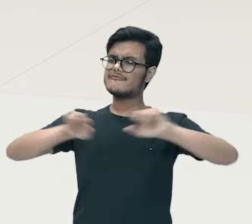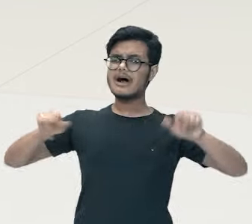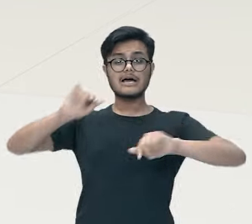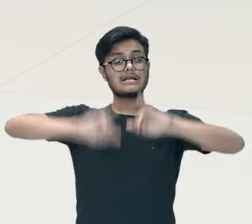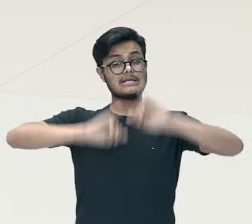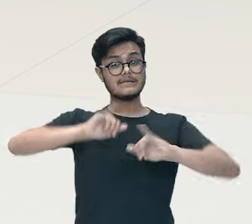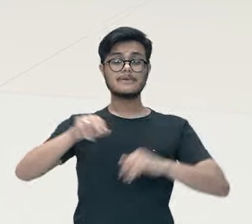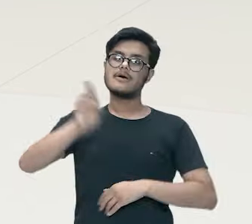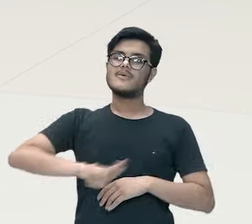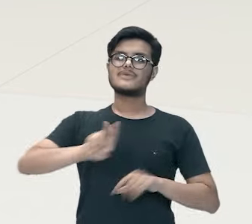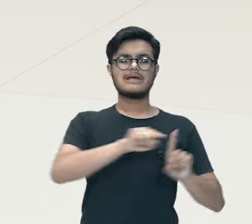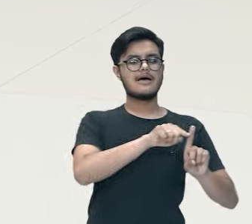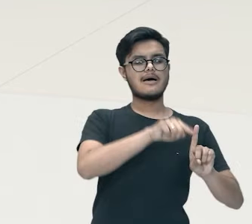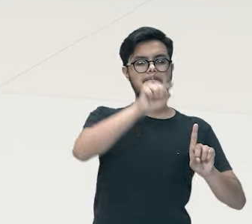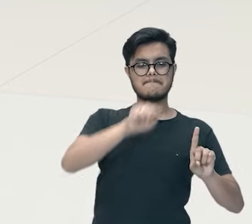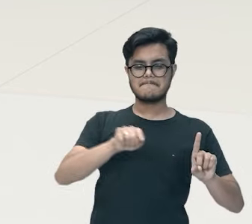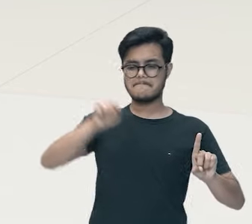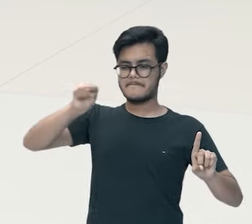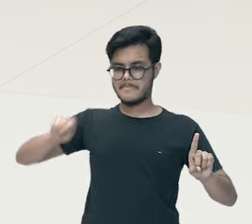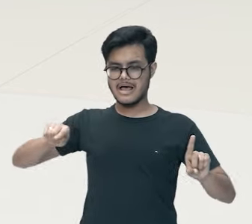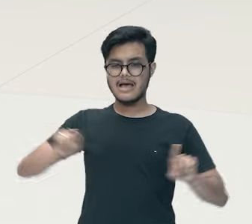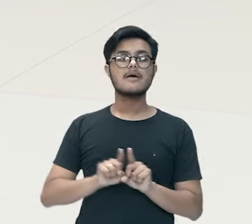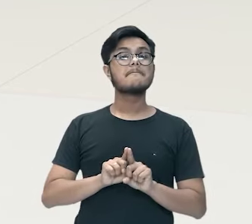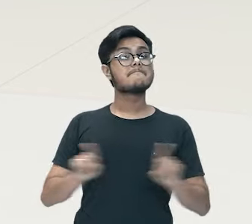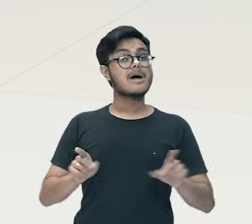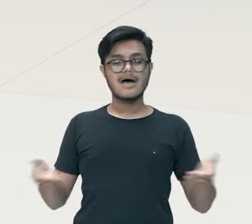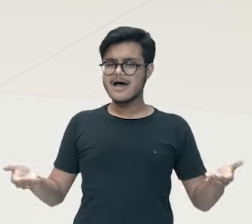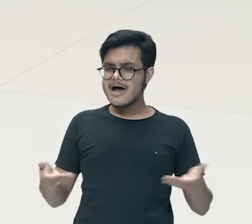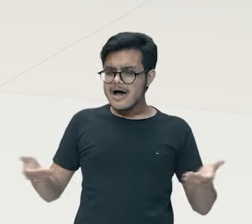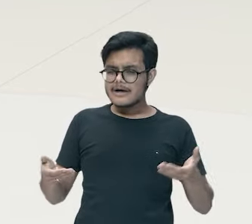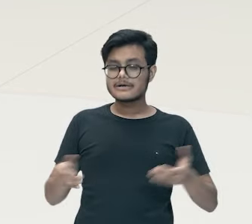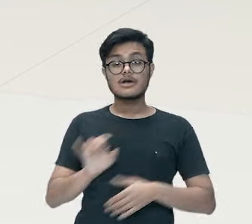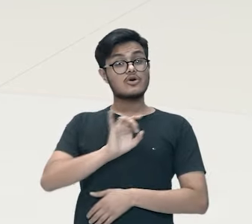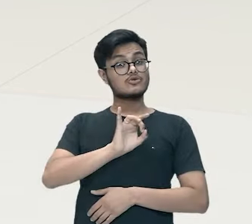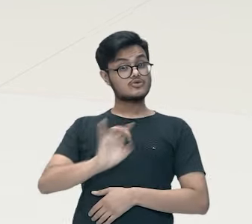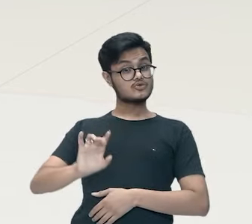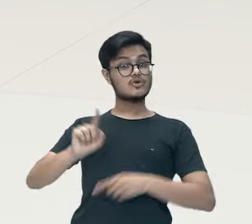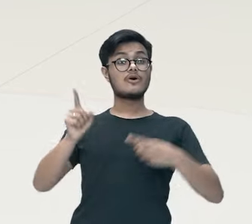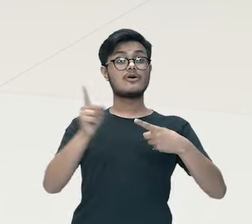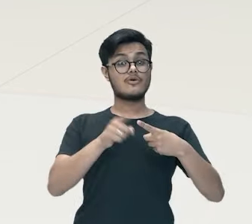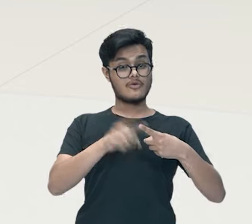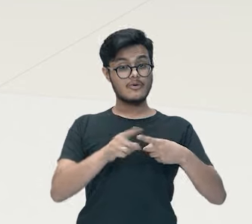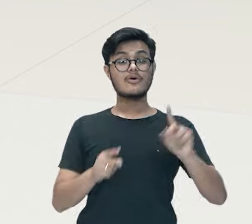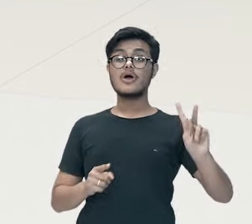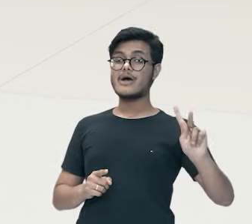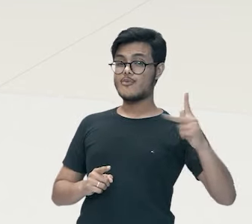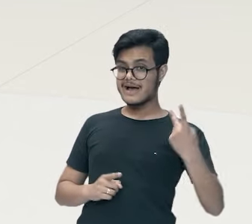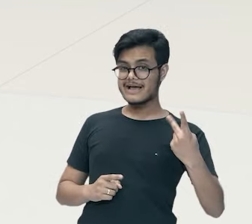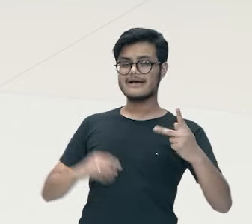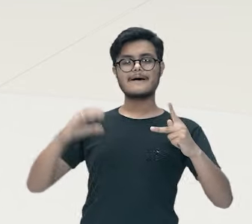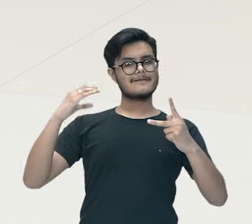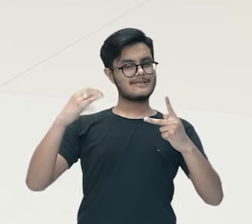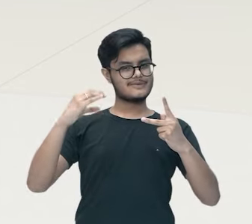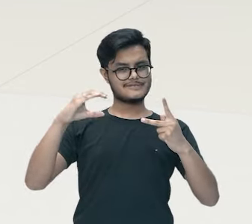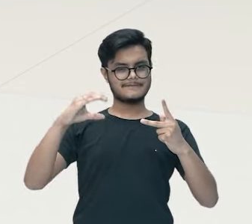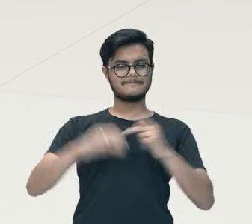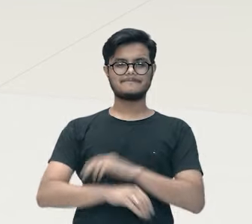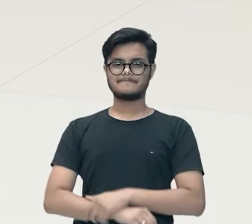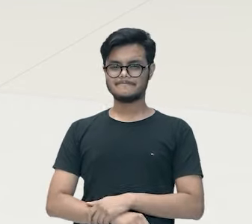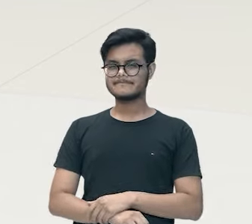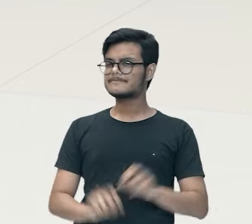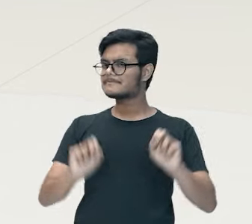que está presente nessa cadeia. Mas, para esse momento, tá? Para essa aula agora, a gente vai trabalhar os hidrocarbonetos, que